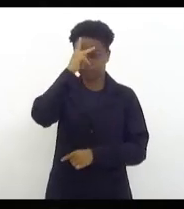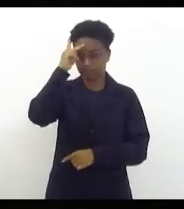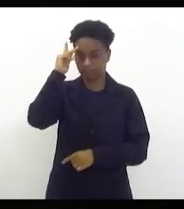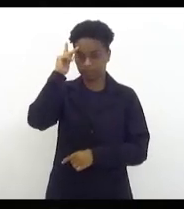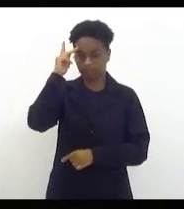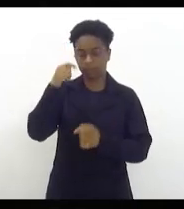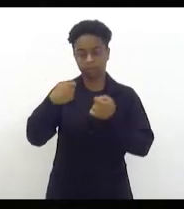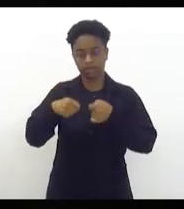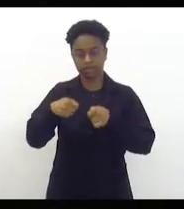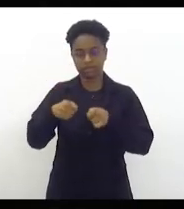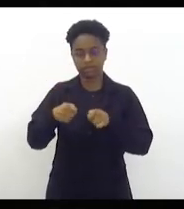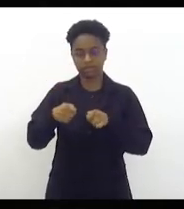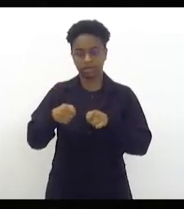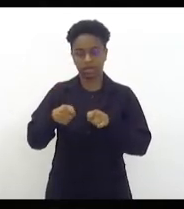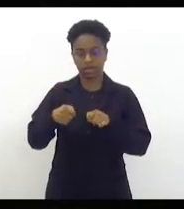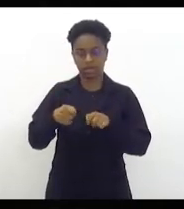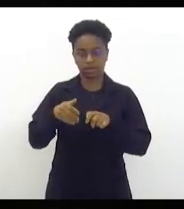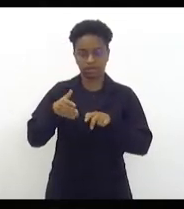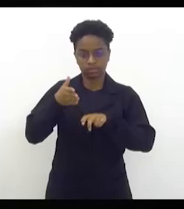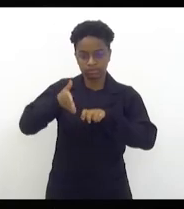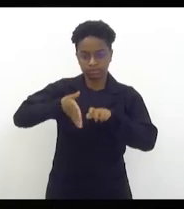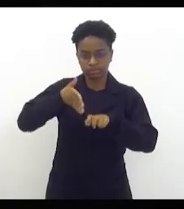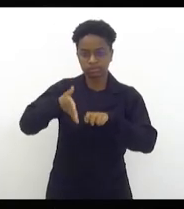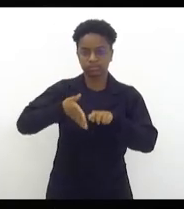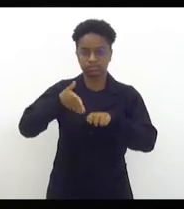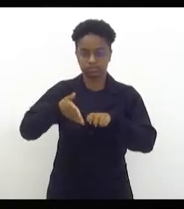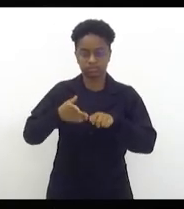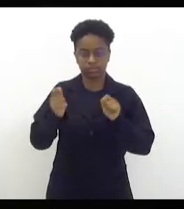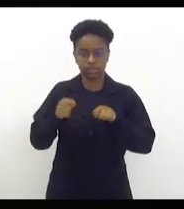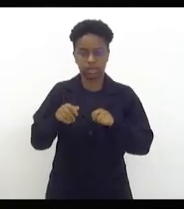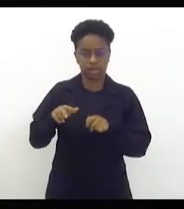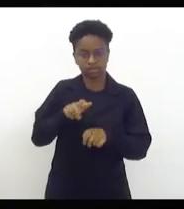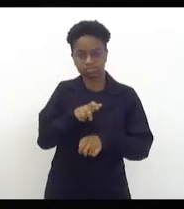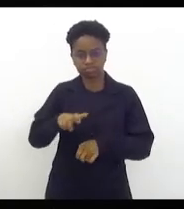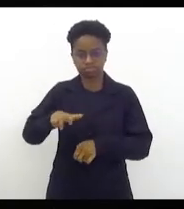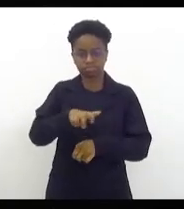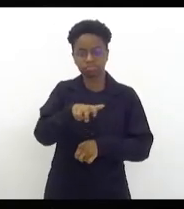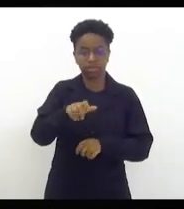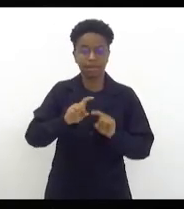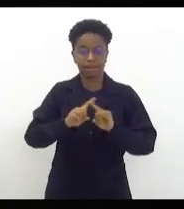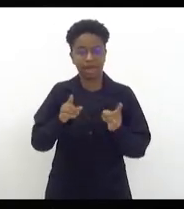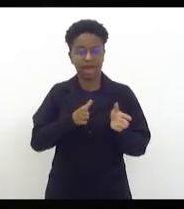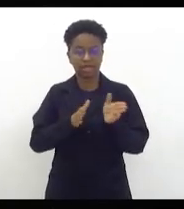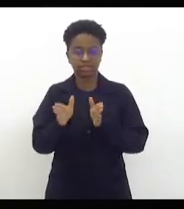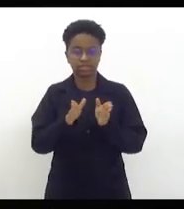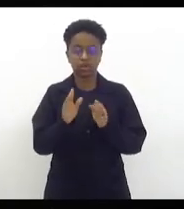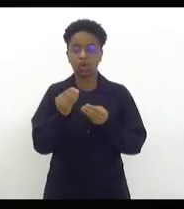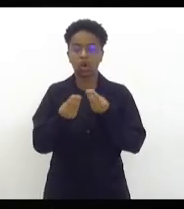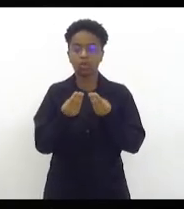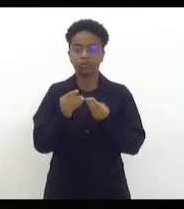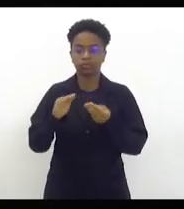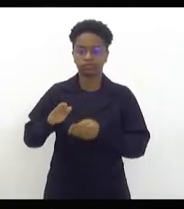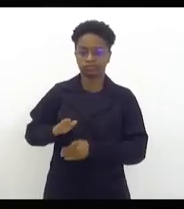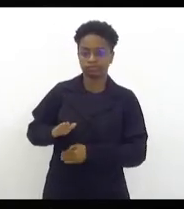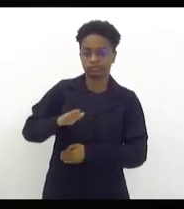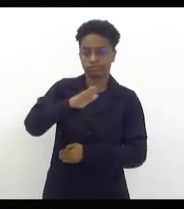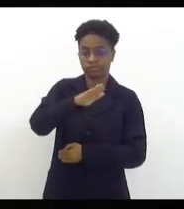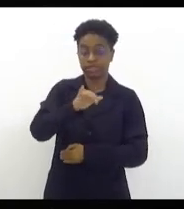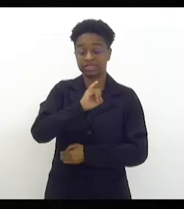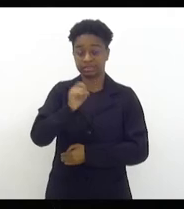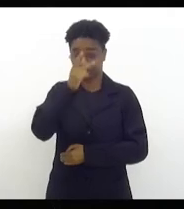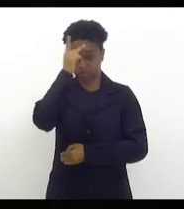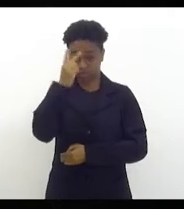necessita de cadeiras, de rodas para se locomover, a acessibilidade se dá via rampas. Quando a gente está falando de